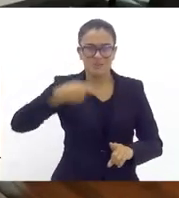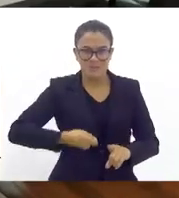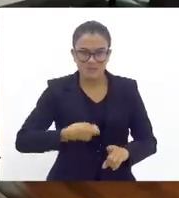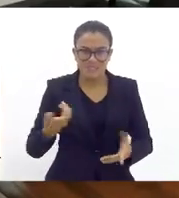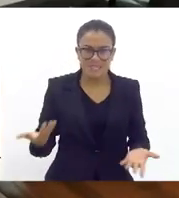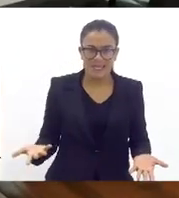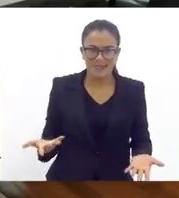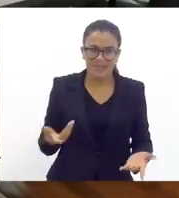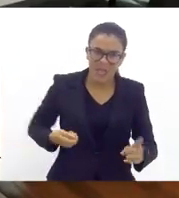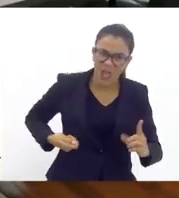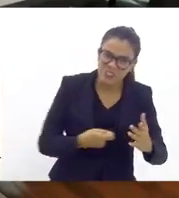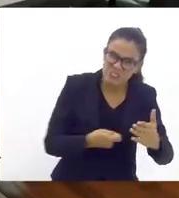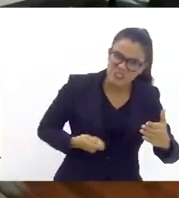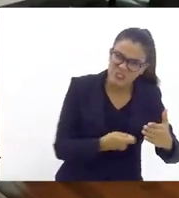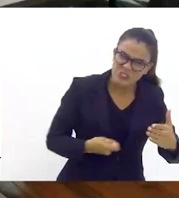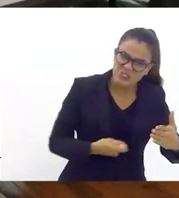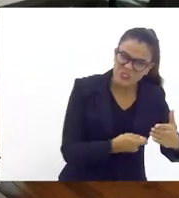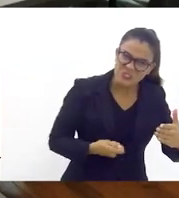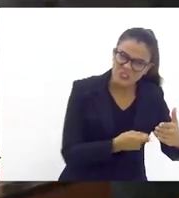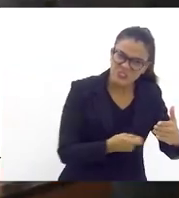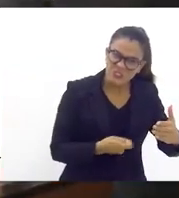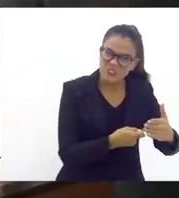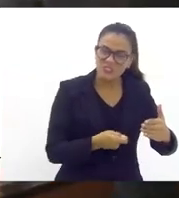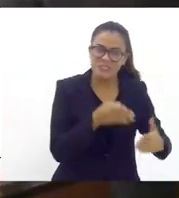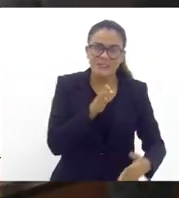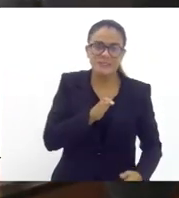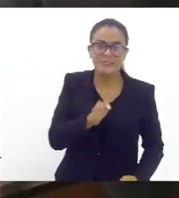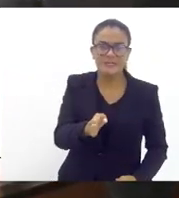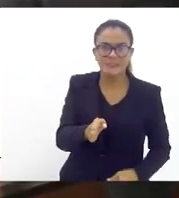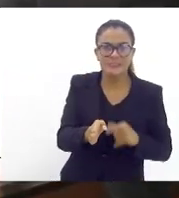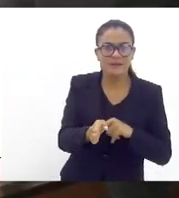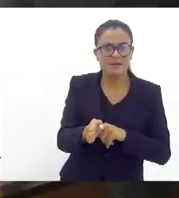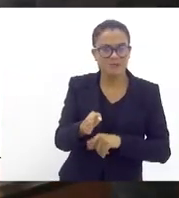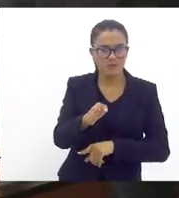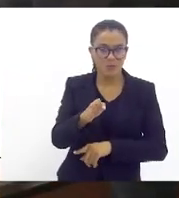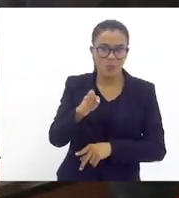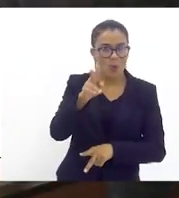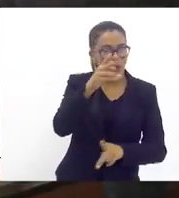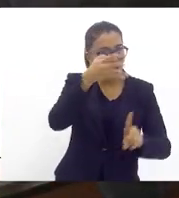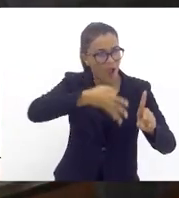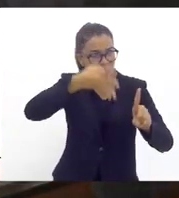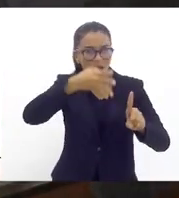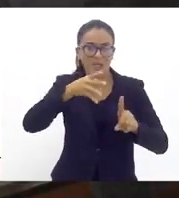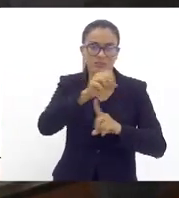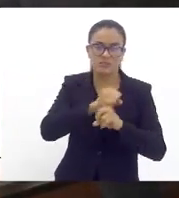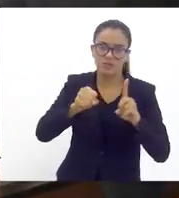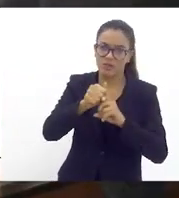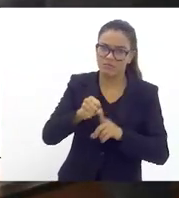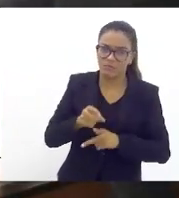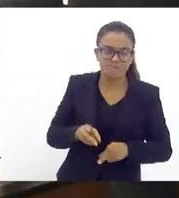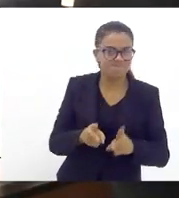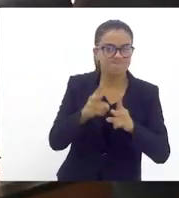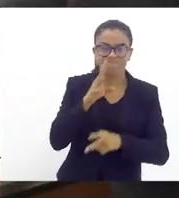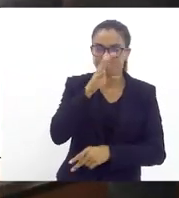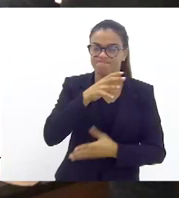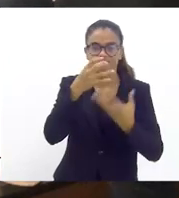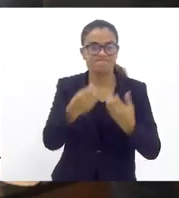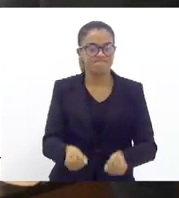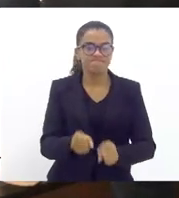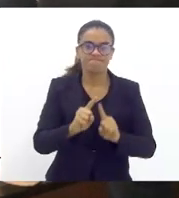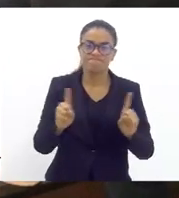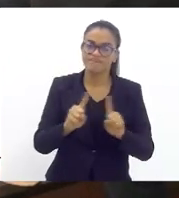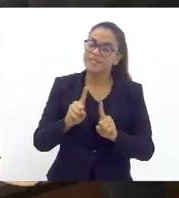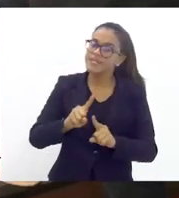que é imposto para que a gente passe na leitura social, isso não pode persistir. Enquanto isso acontece, isso